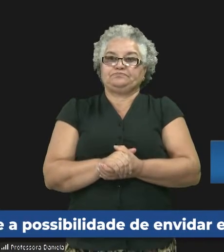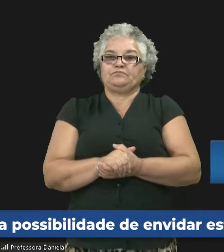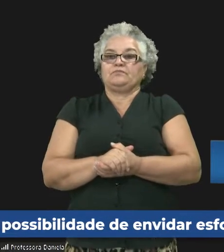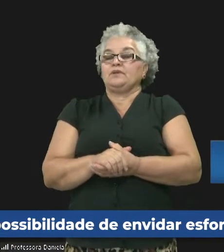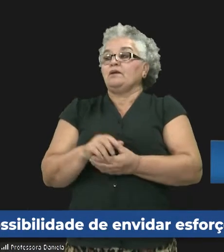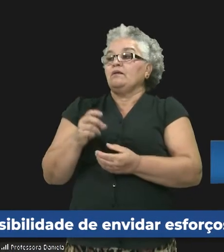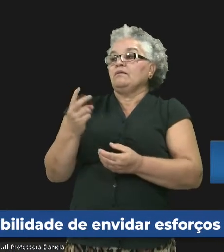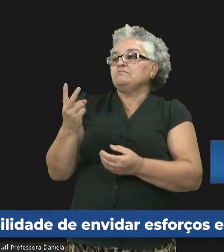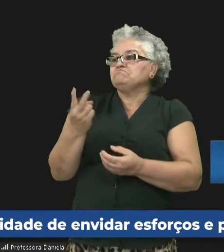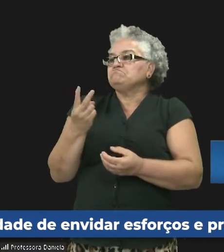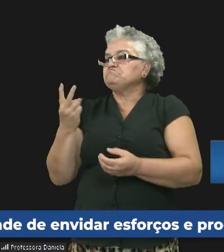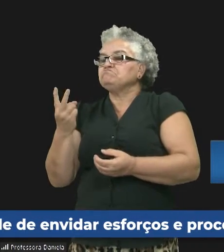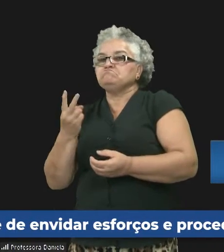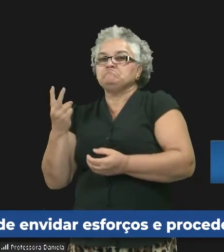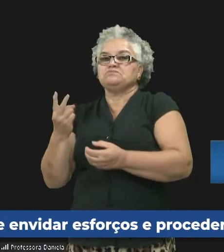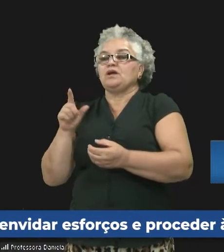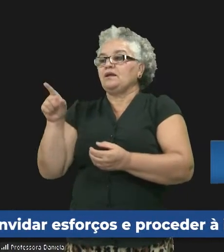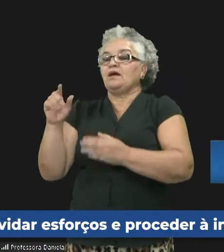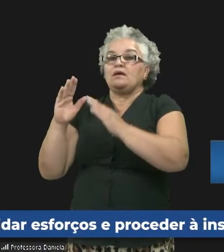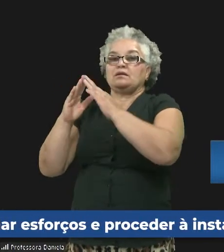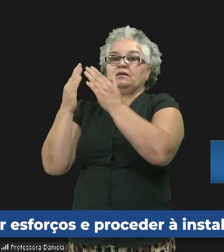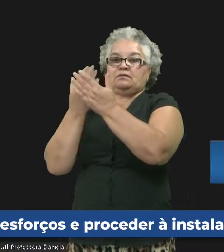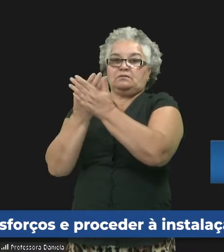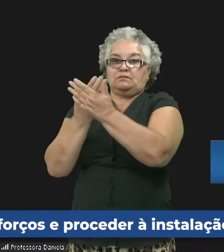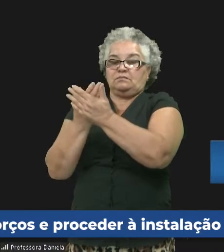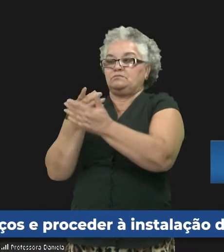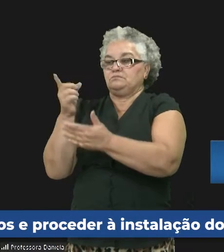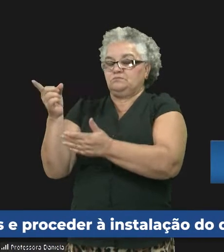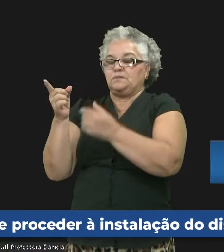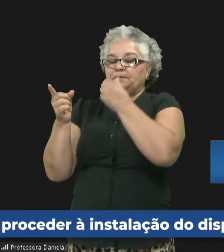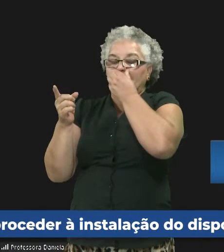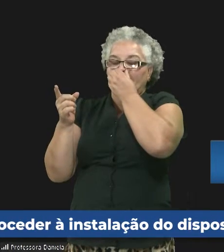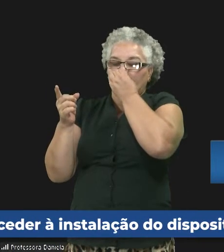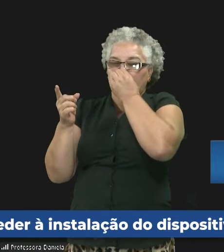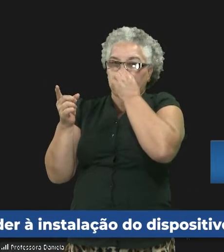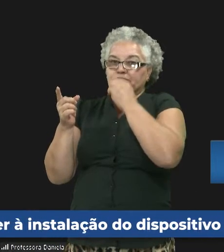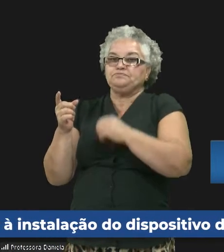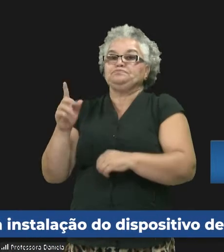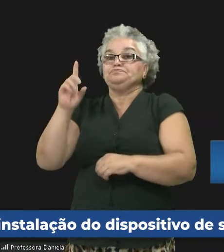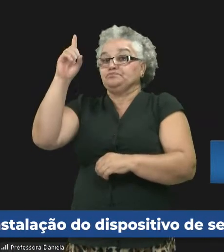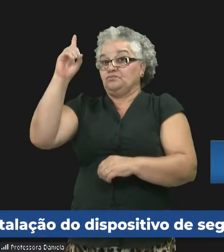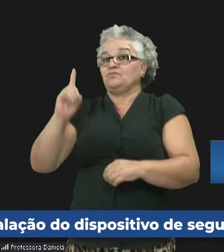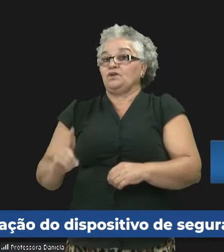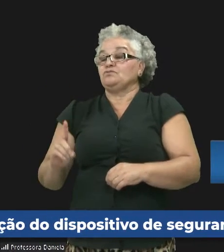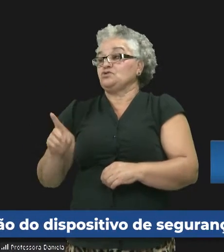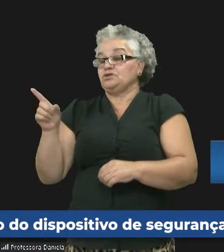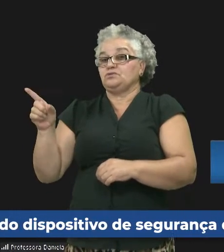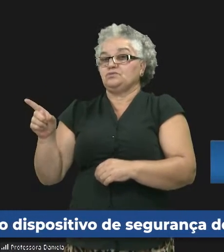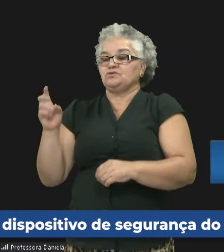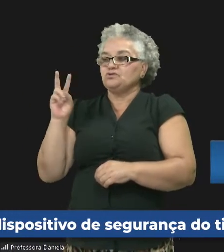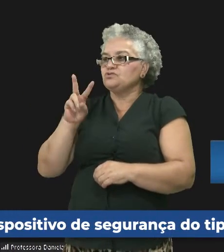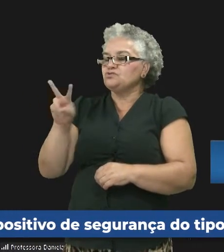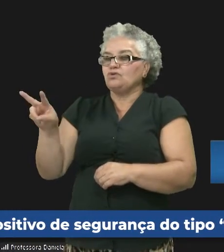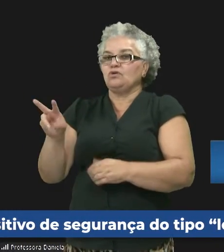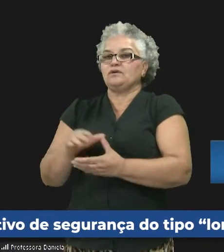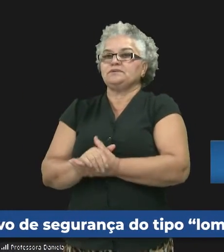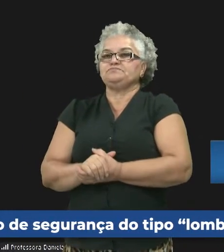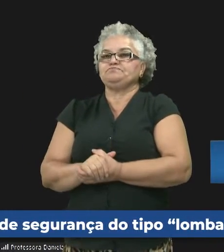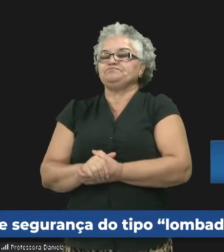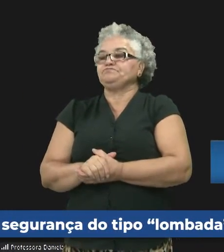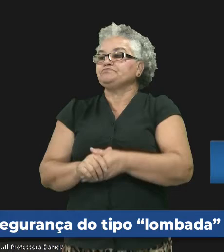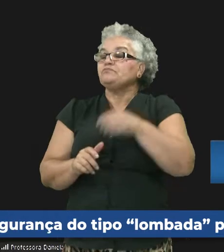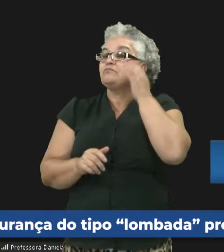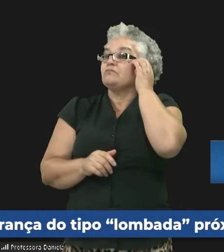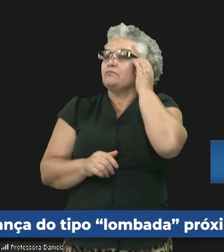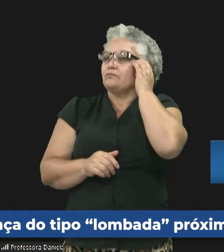equipe gestora da escola estadual Nassib Cury. E quando nós pedimos, a gente olha a pauta das